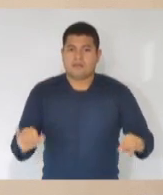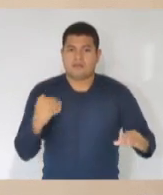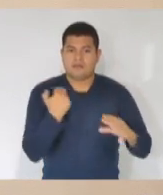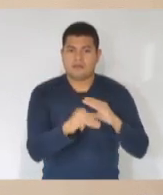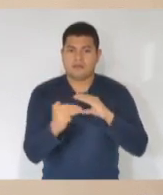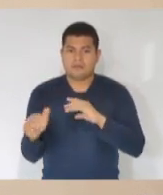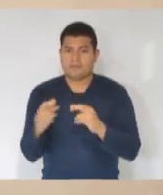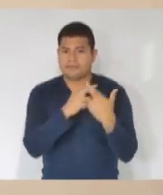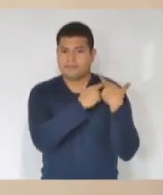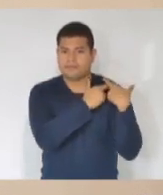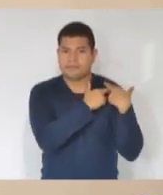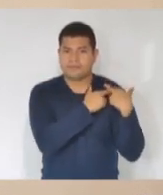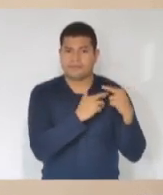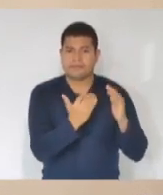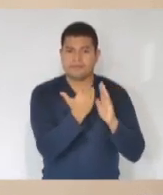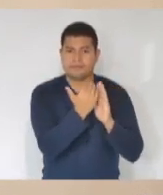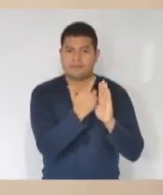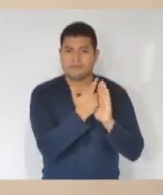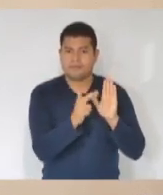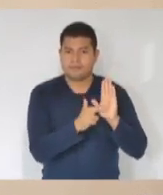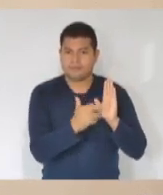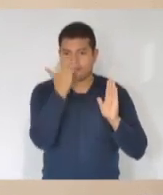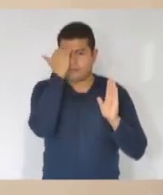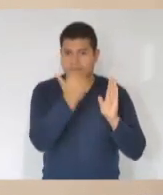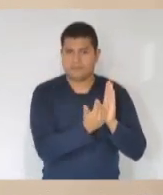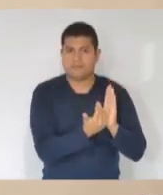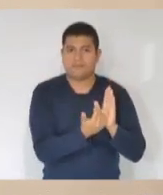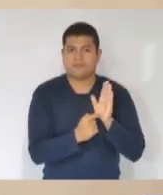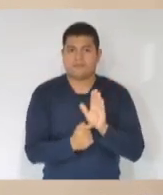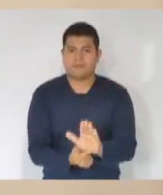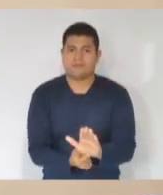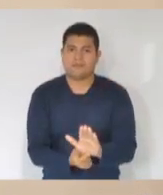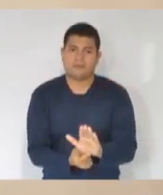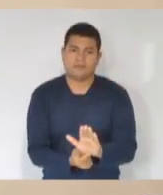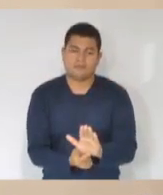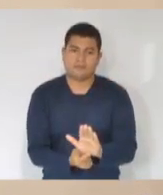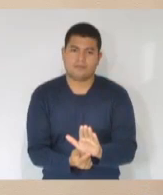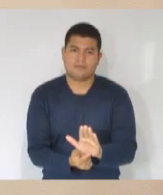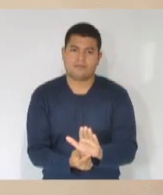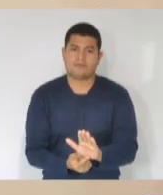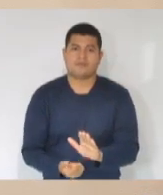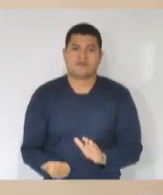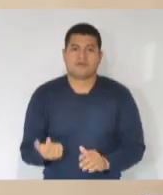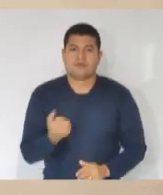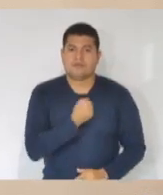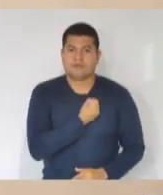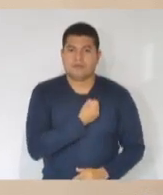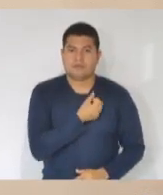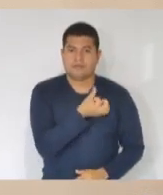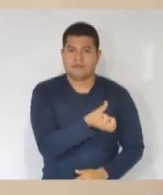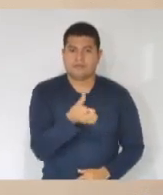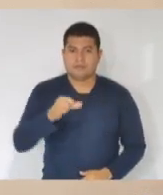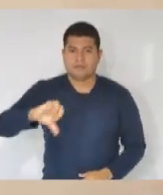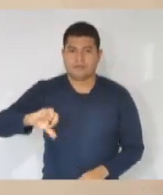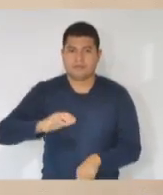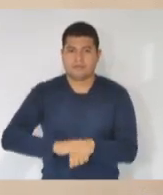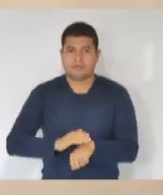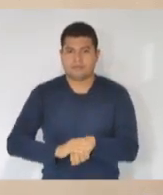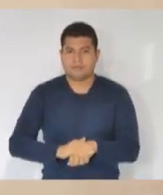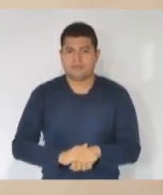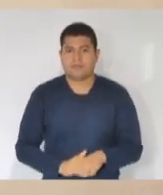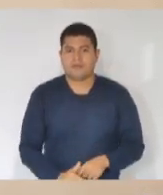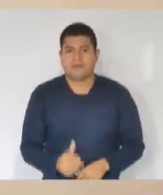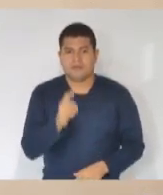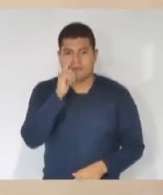aos destinatários, conforme determina o regimento interno da Casa, as seguintes indicações. Indicação de número 669, deputado Laércio